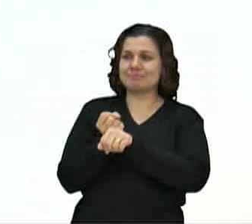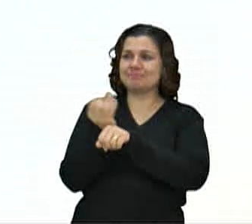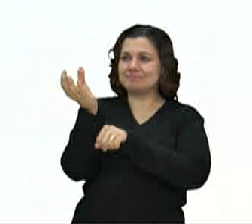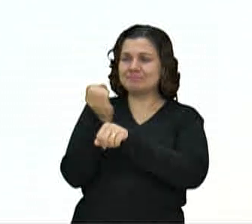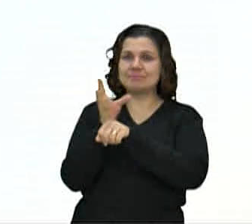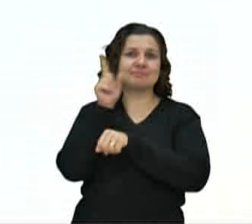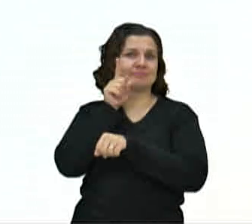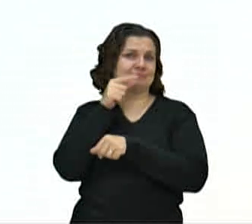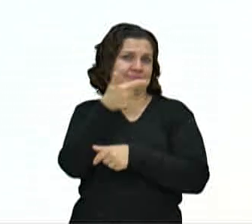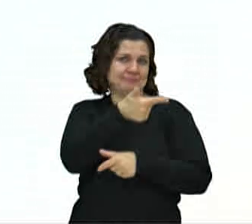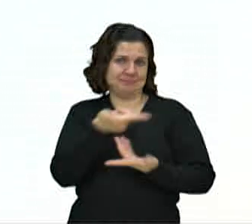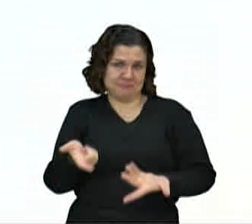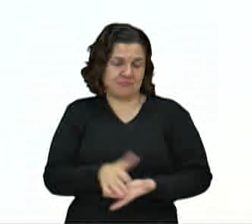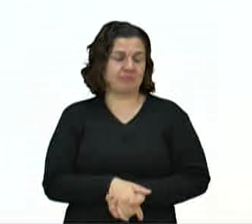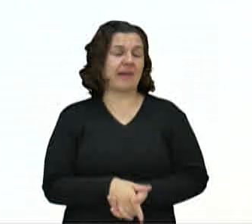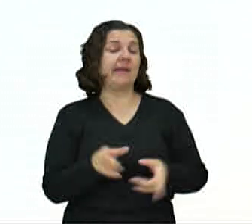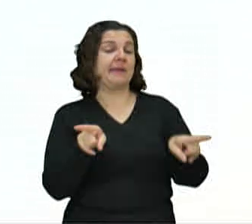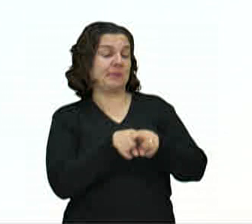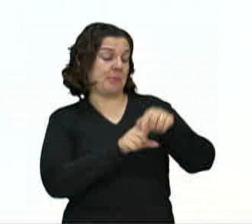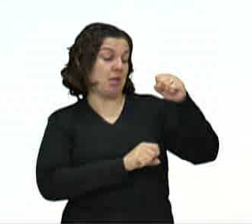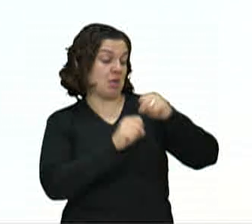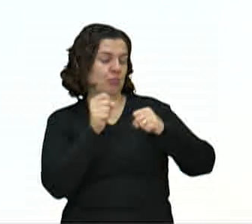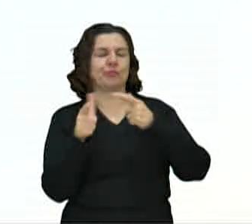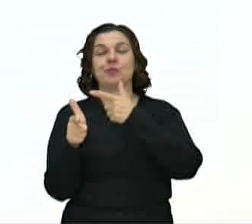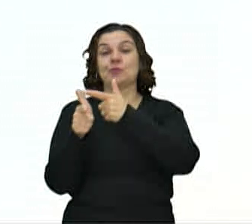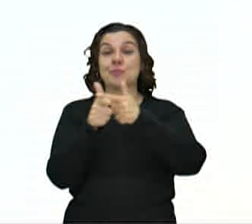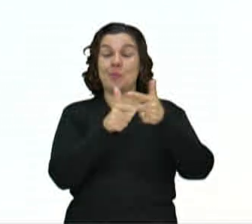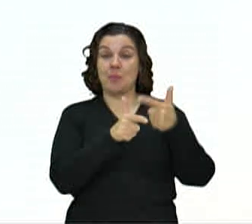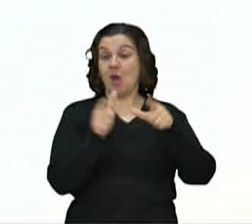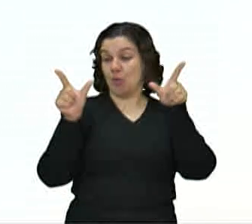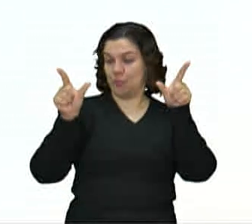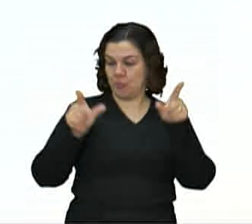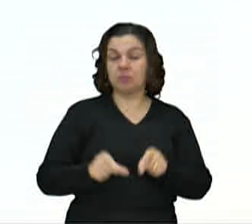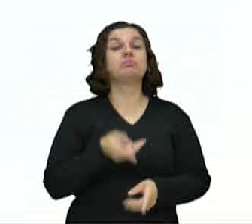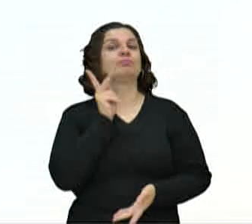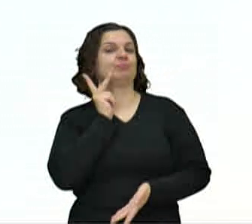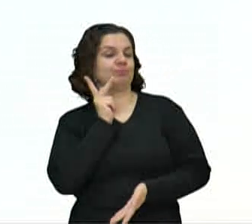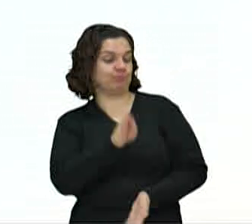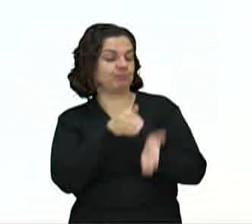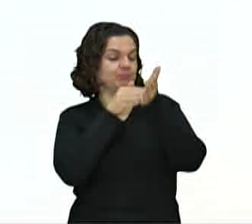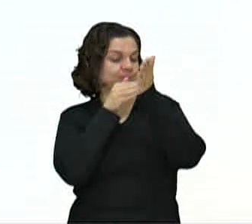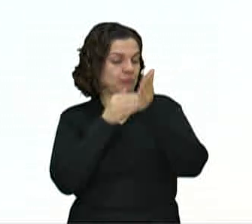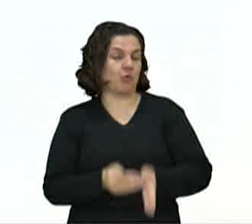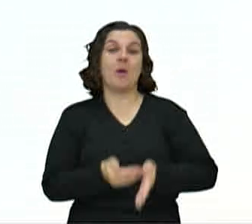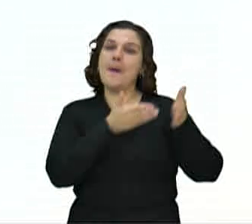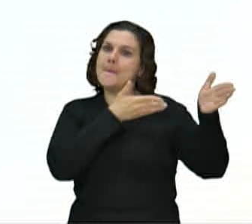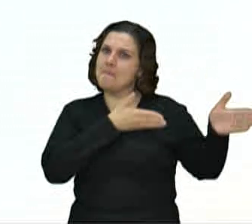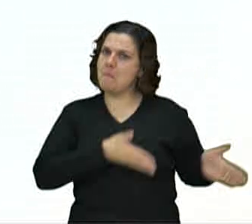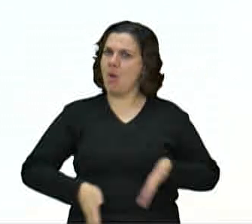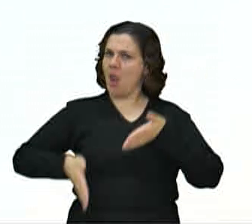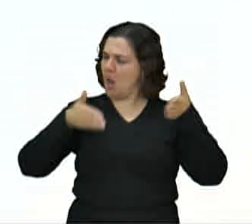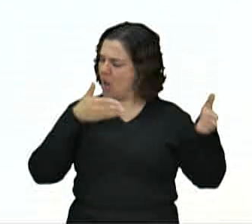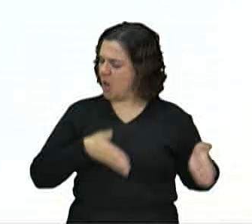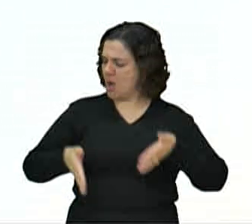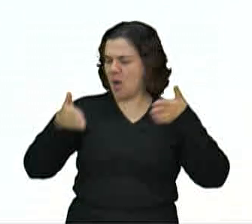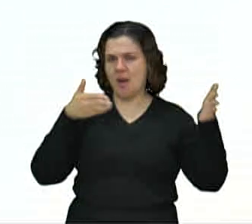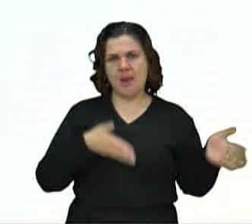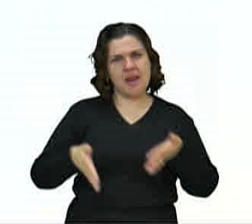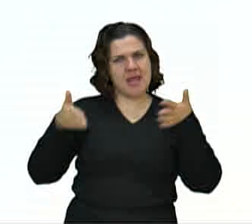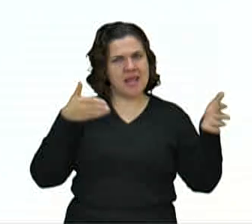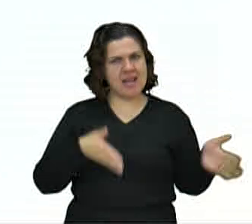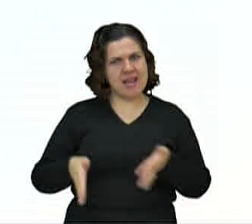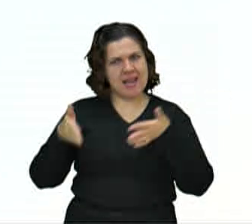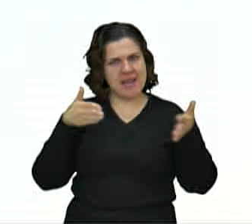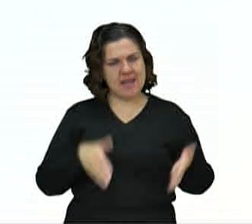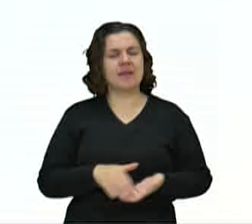Unidos. E a indústria, mesmo com todos esses sinais de queda, mantinha o seu alto nível de produção, o seu